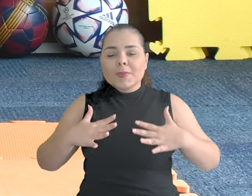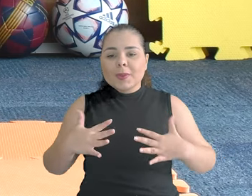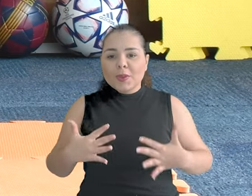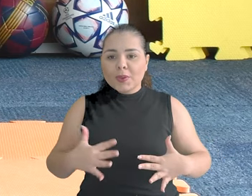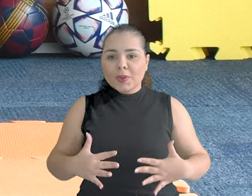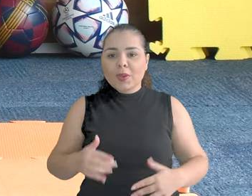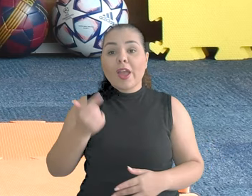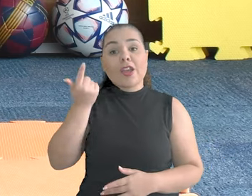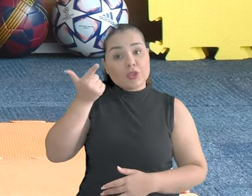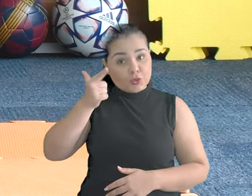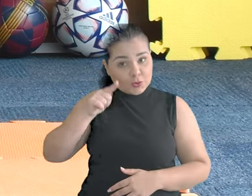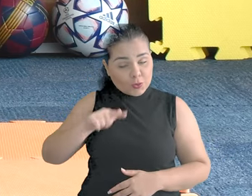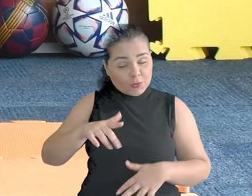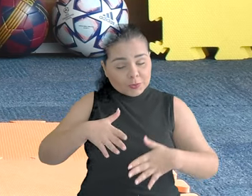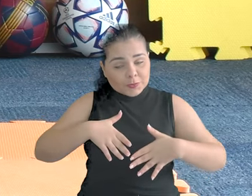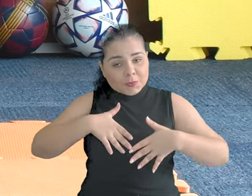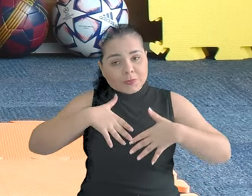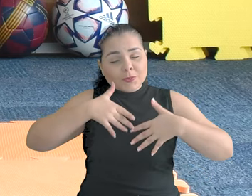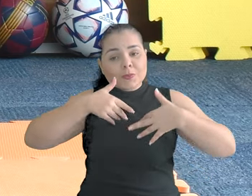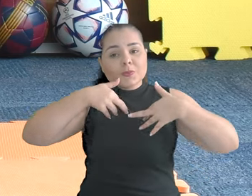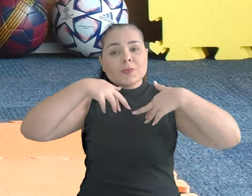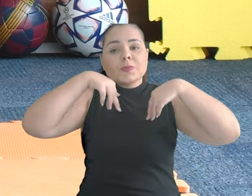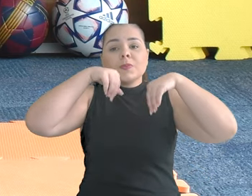Mais uma vez.